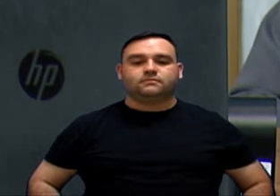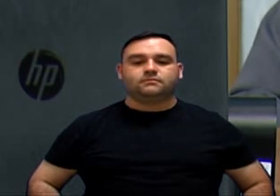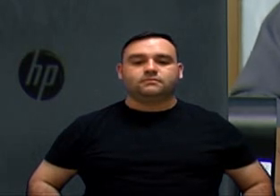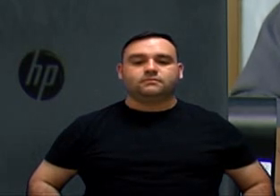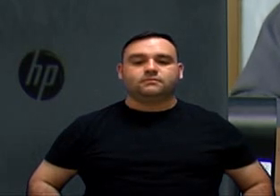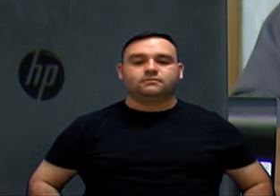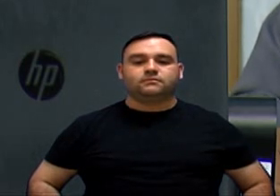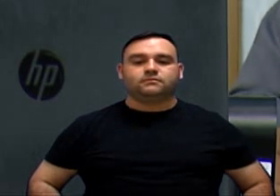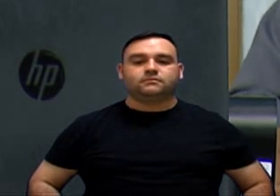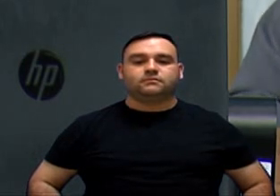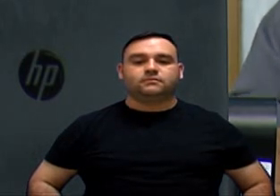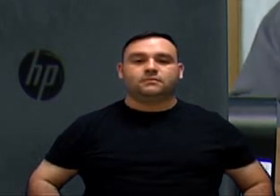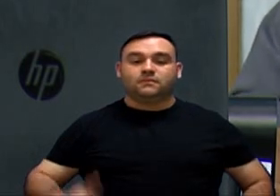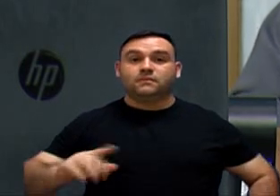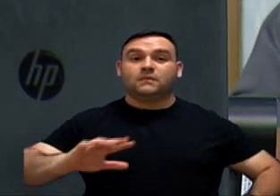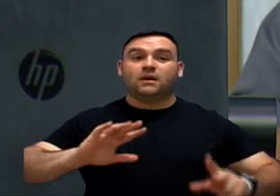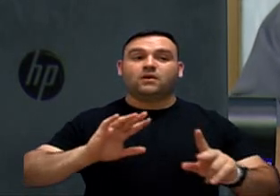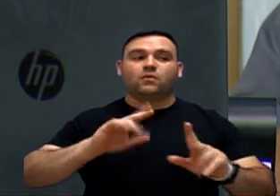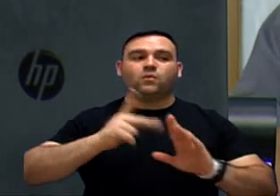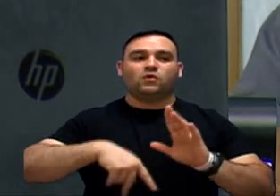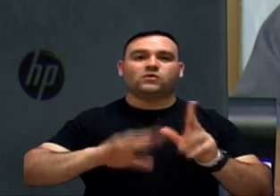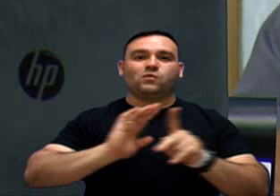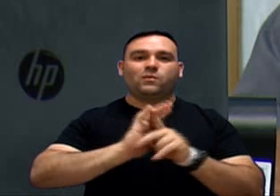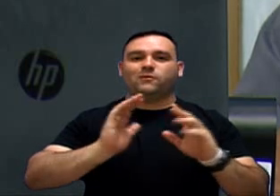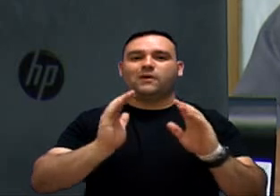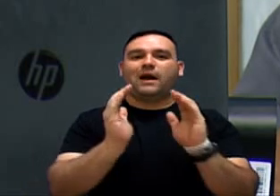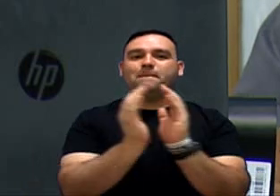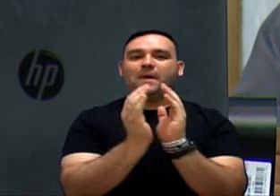Silvano, dá para aí.